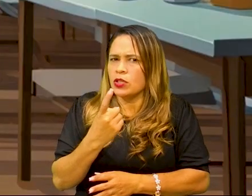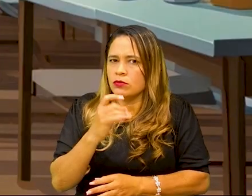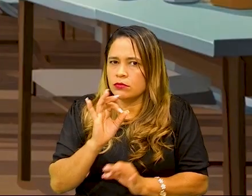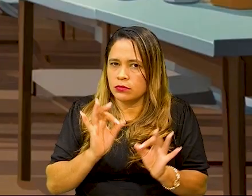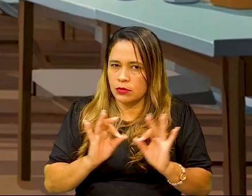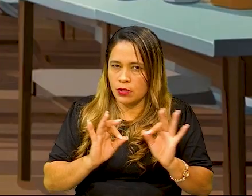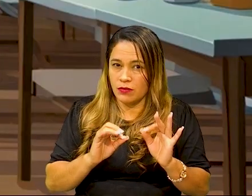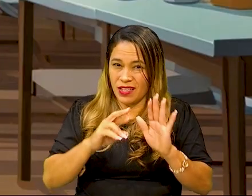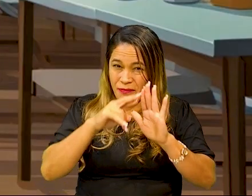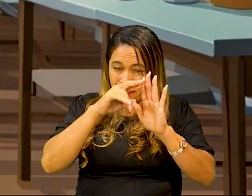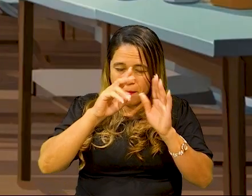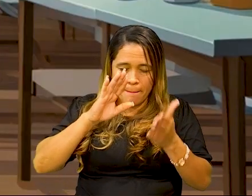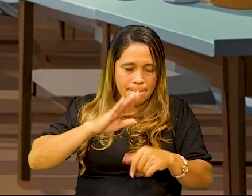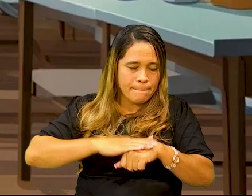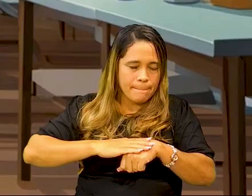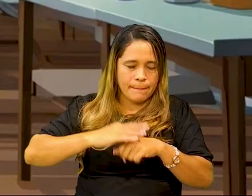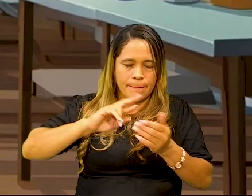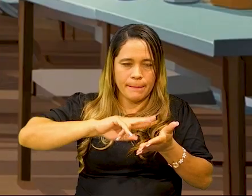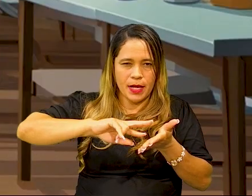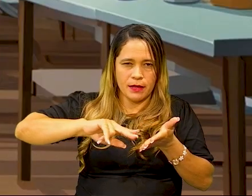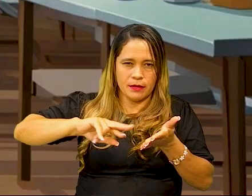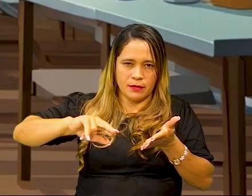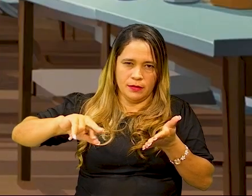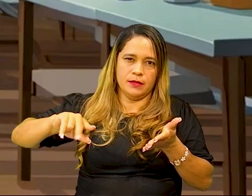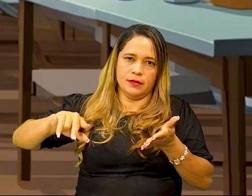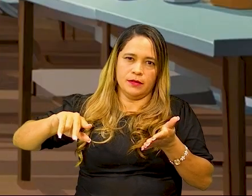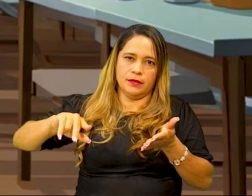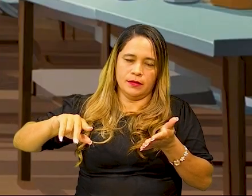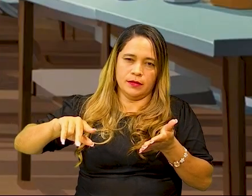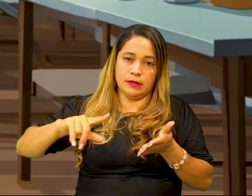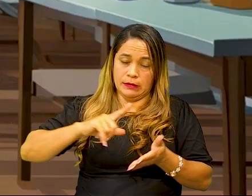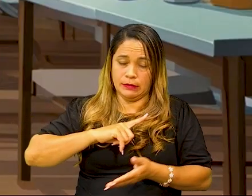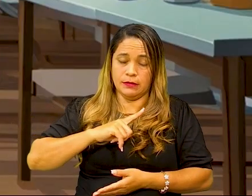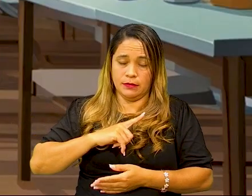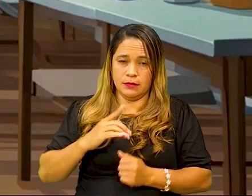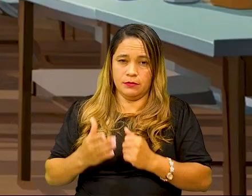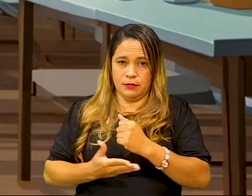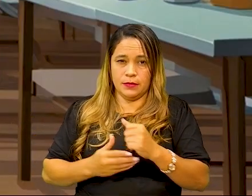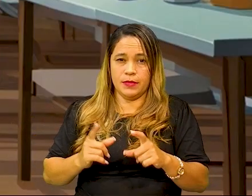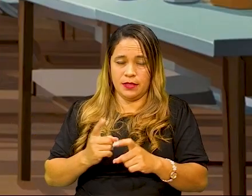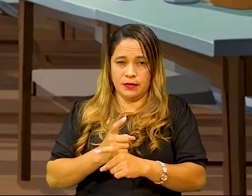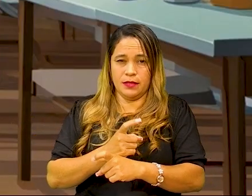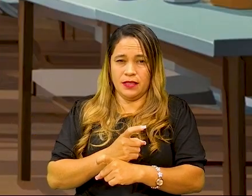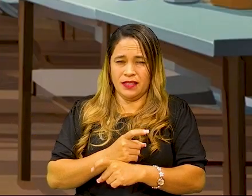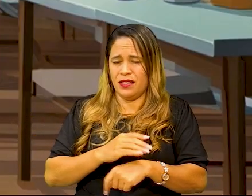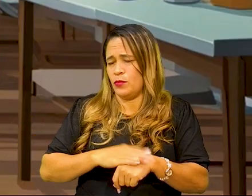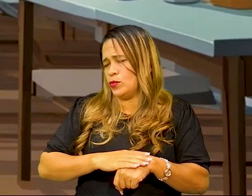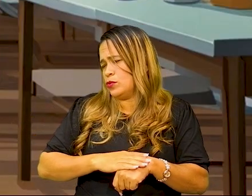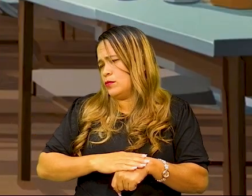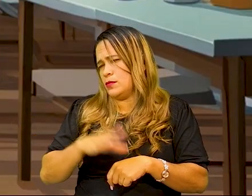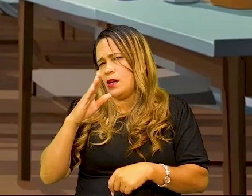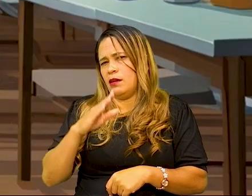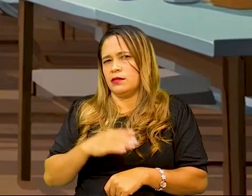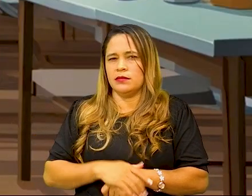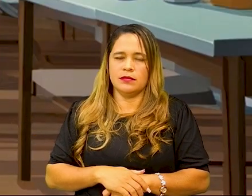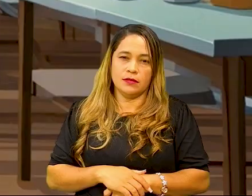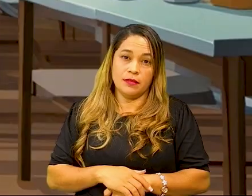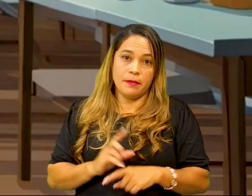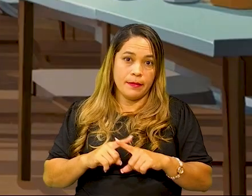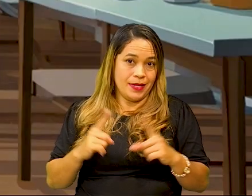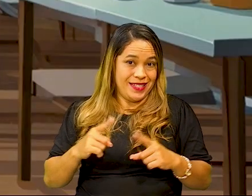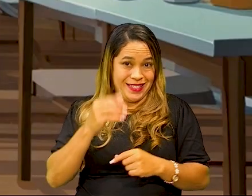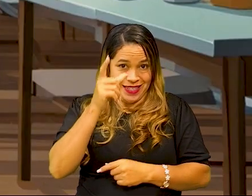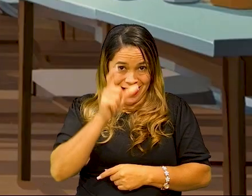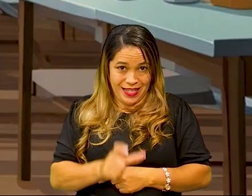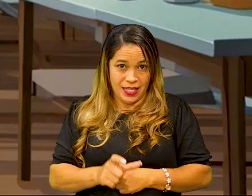Eu te mostrei, por exemplo, antes desse quadrinho, várias outras doenças que a gente tem que são causadas por bactérias. E tem muito mais do que aquelas ainda. Mas essas